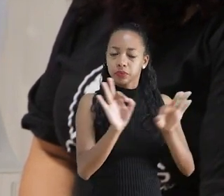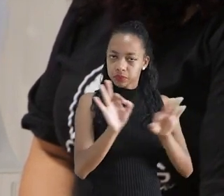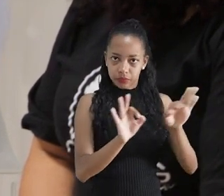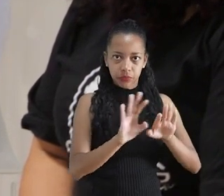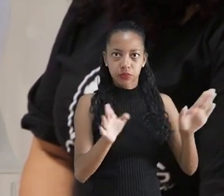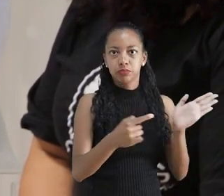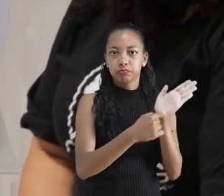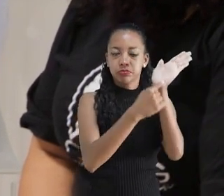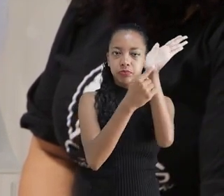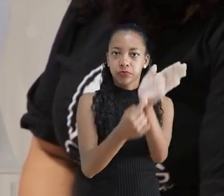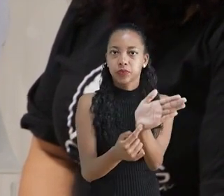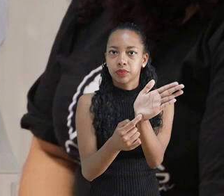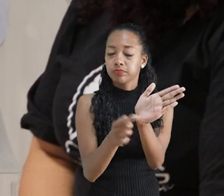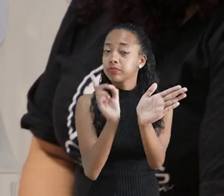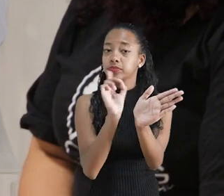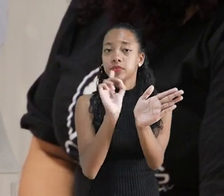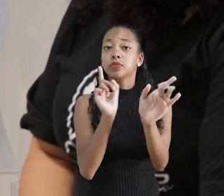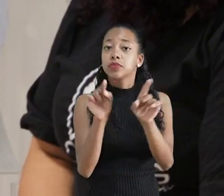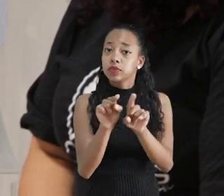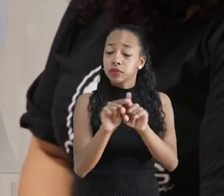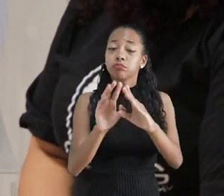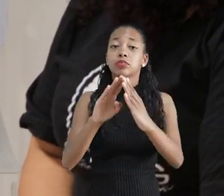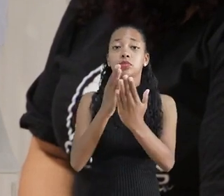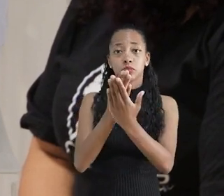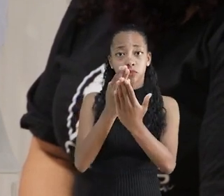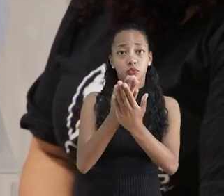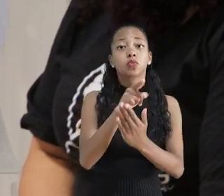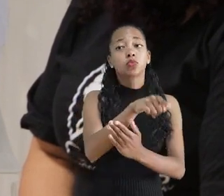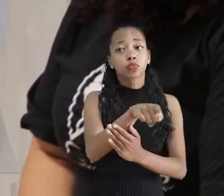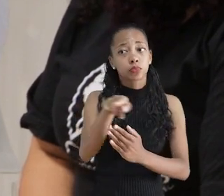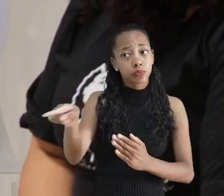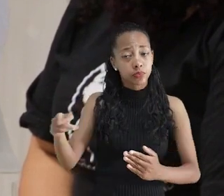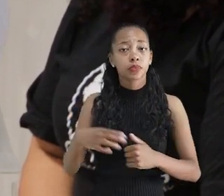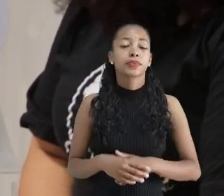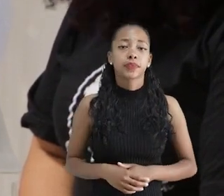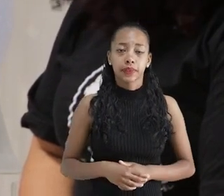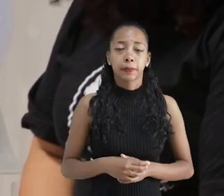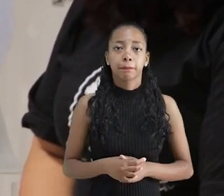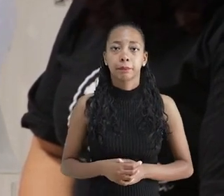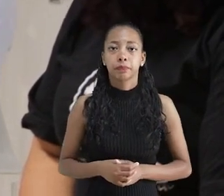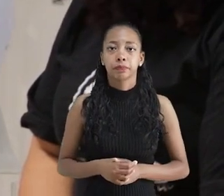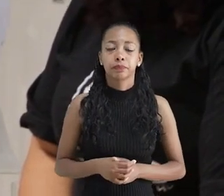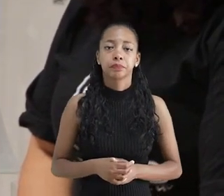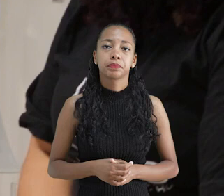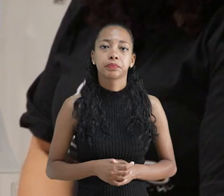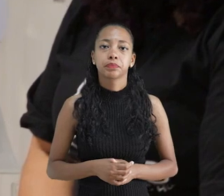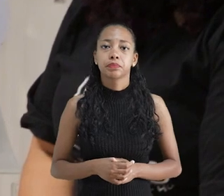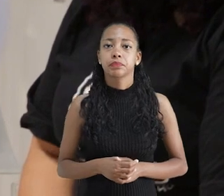produzidos né e fazer o debate a conversa com os grupos que participaram da da exibição mas também levar a